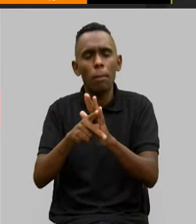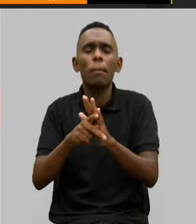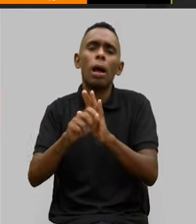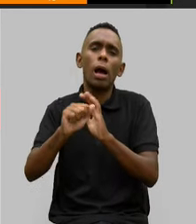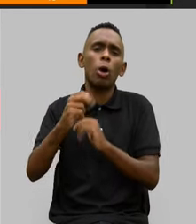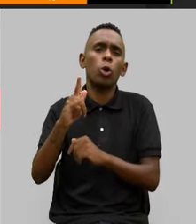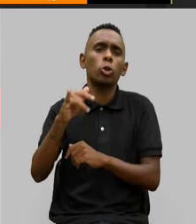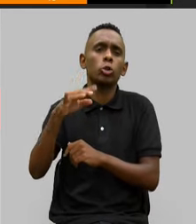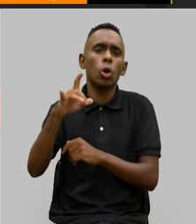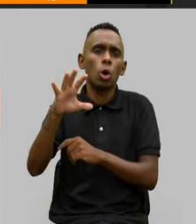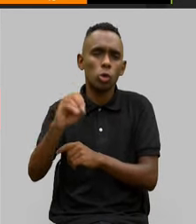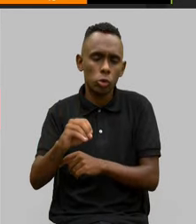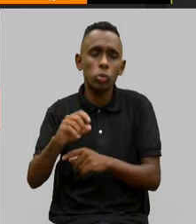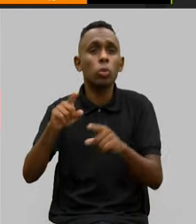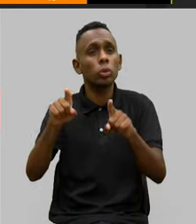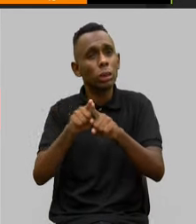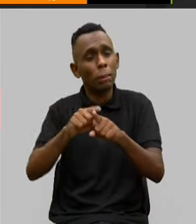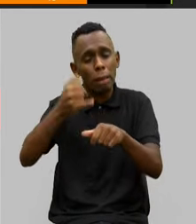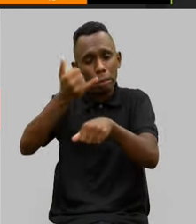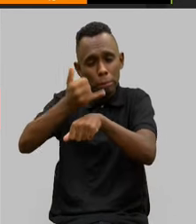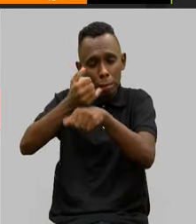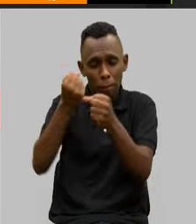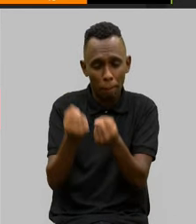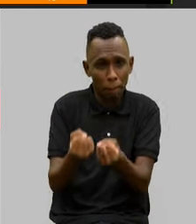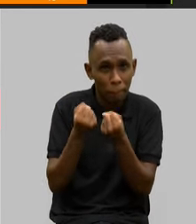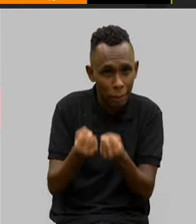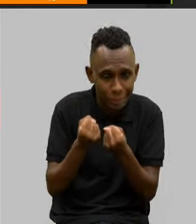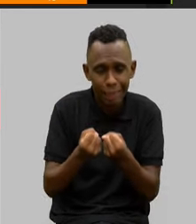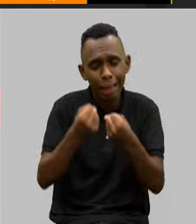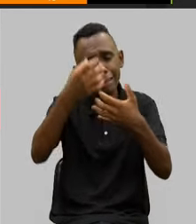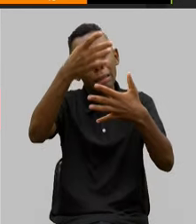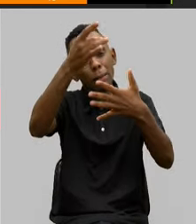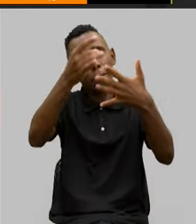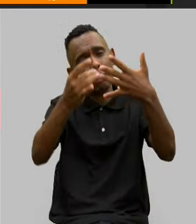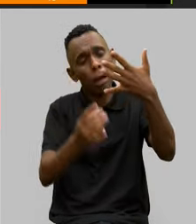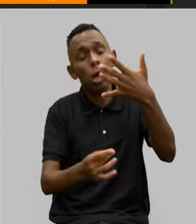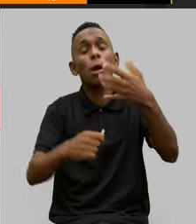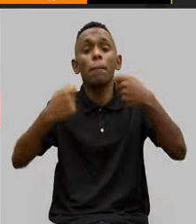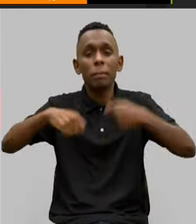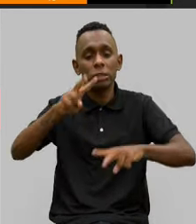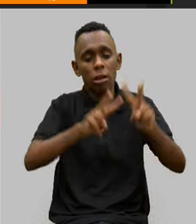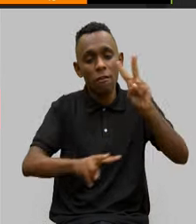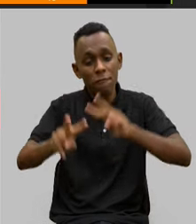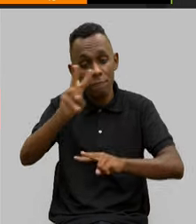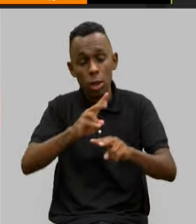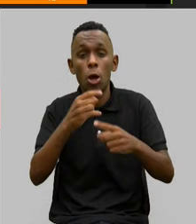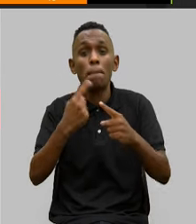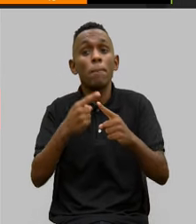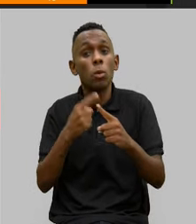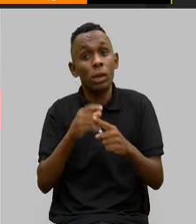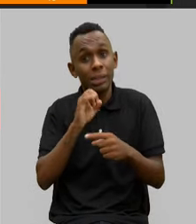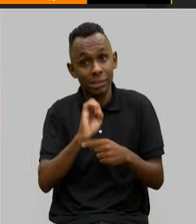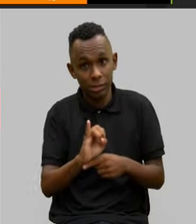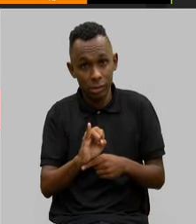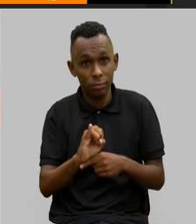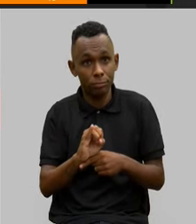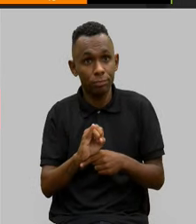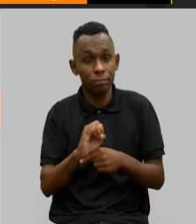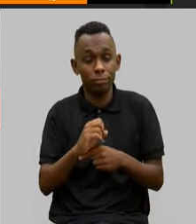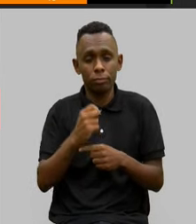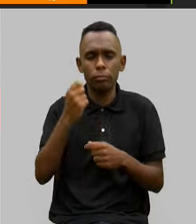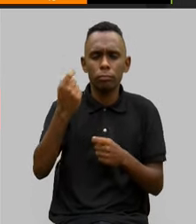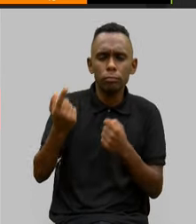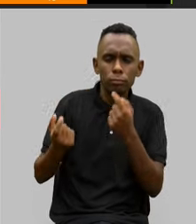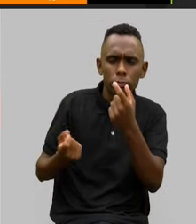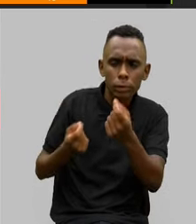precisamos fazer as análises dos metais pesados das micotoxinas porque se tiver algum desses